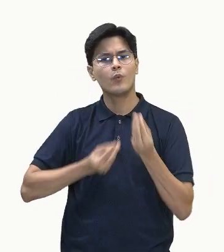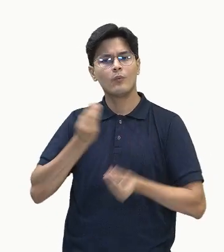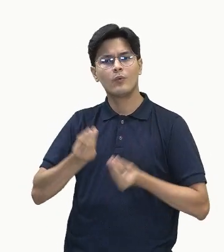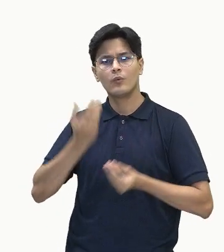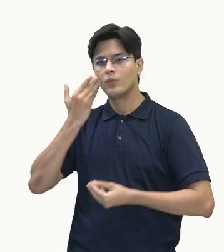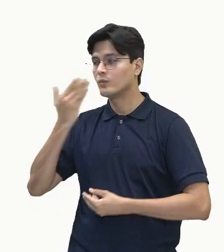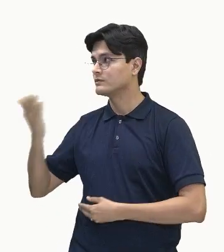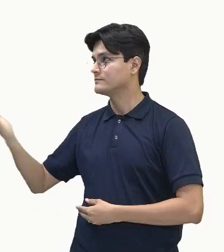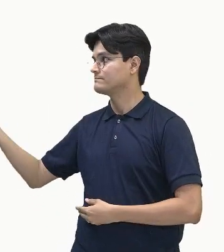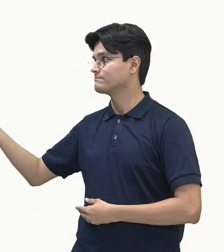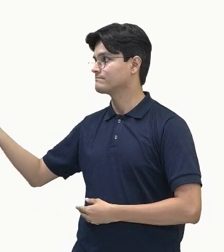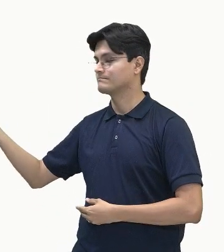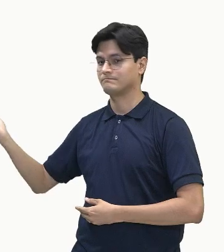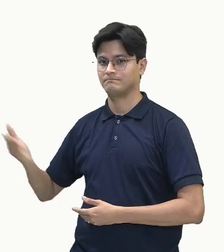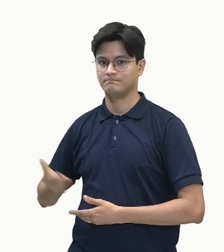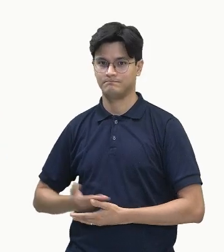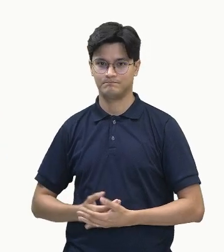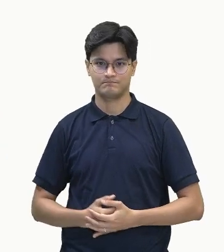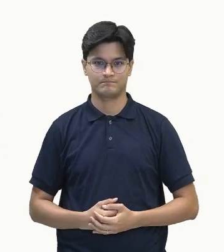parar bem aqui.